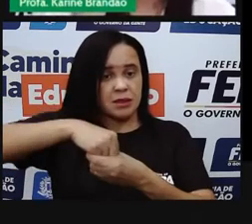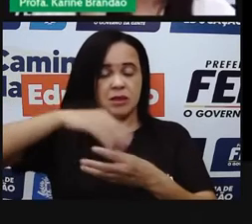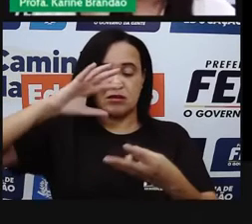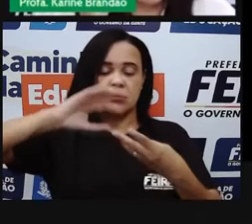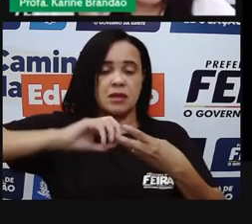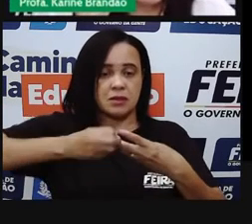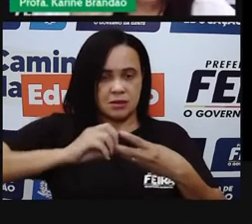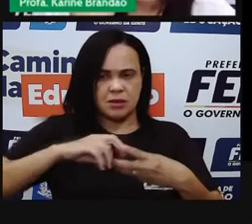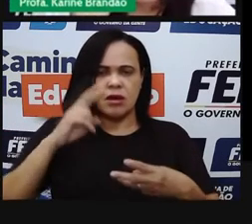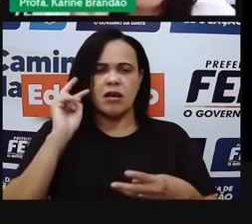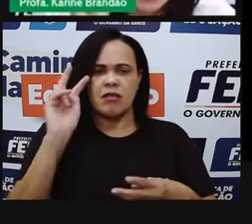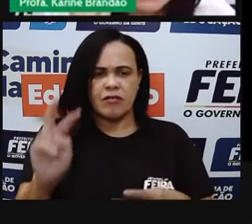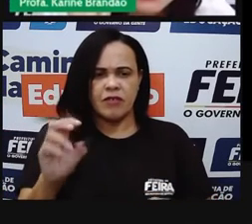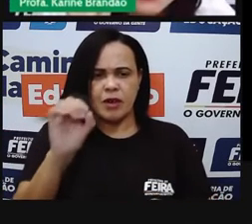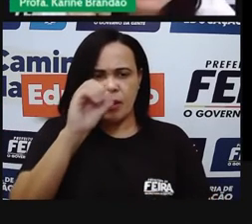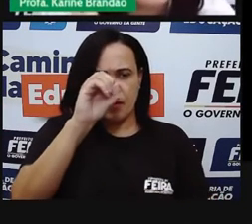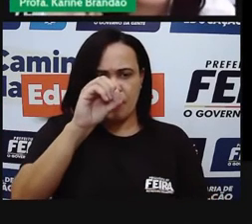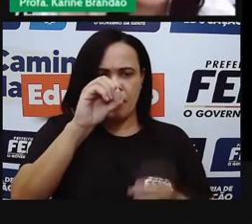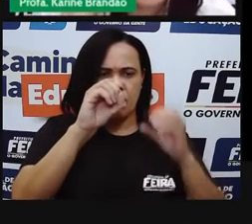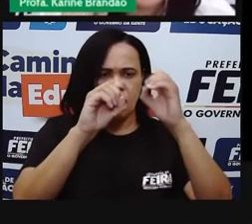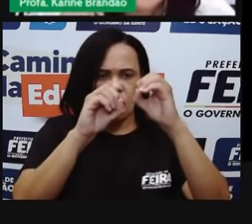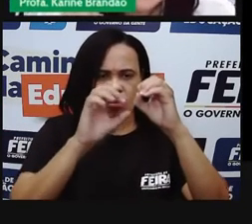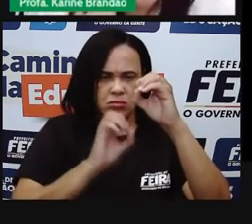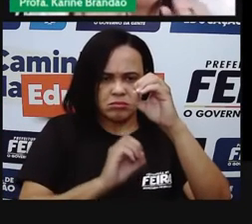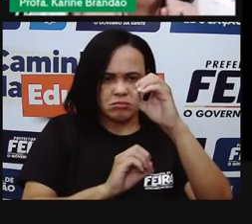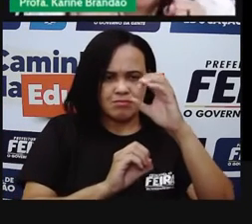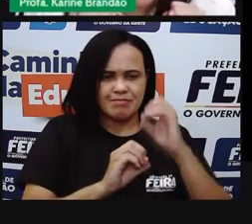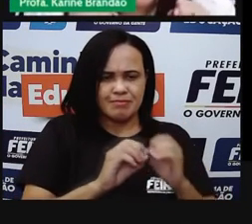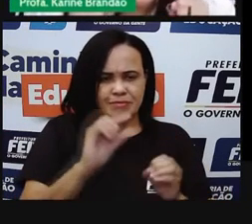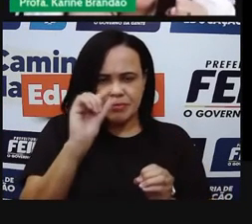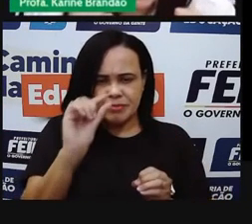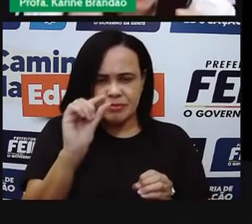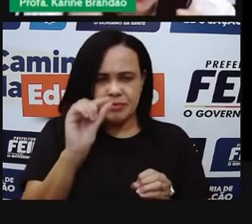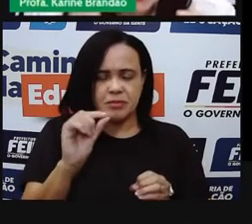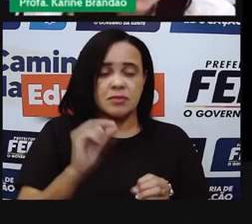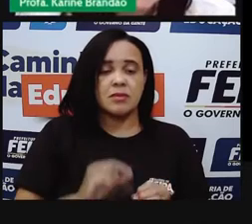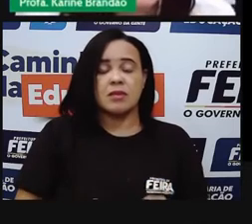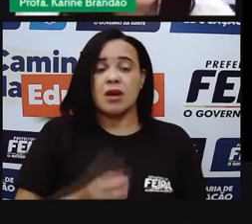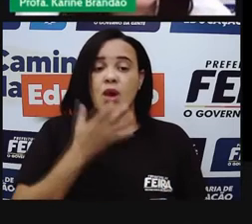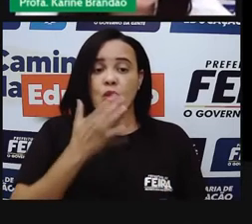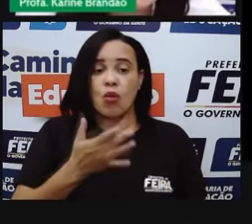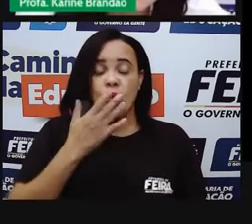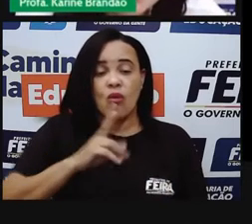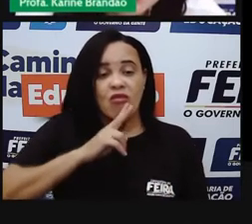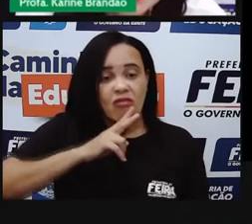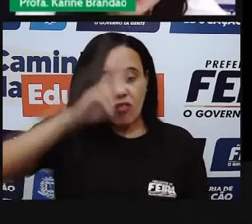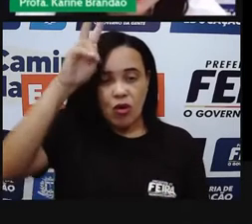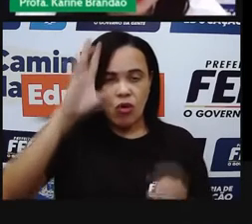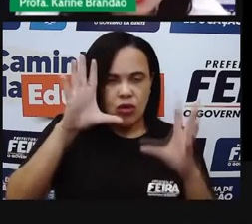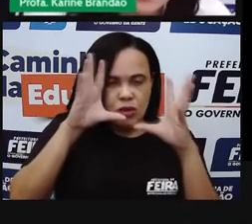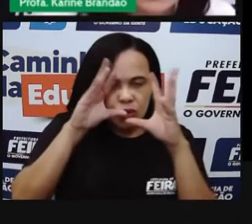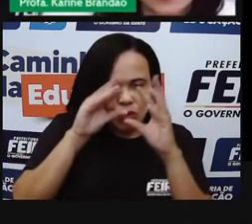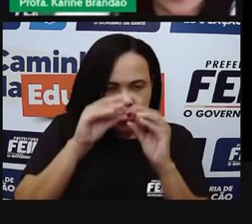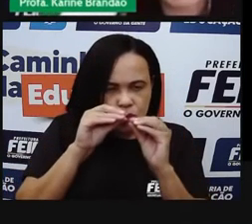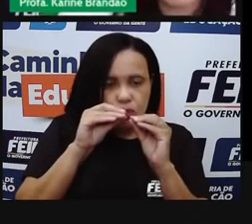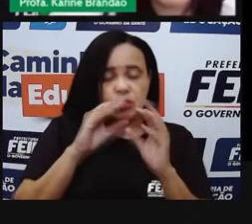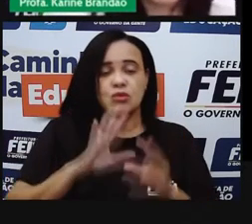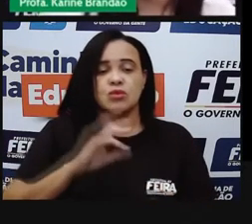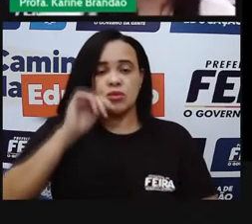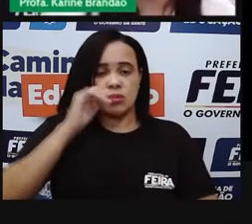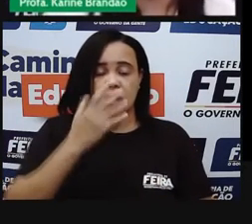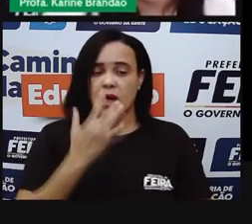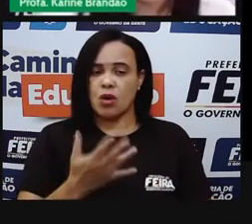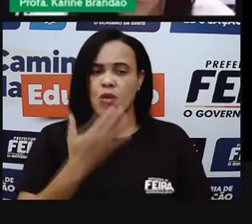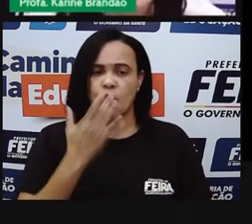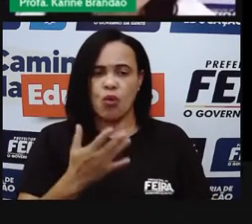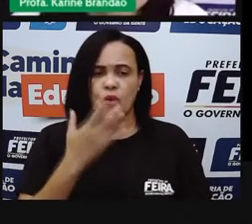gente vê umas bolas, né? Umas bolinhas bem fortes, bem escuras. O que acontece desse tom